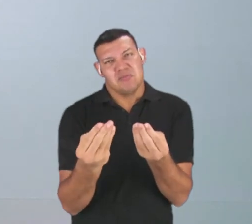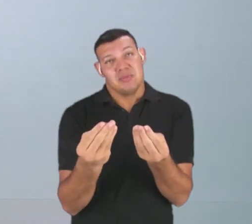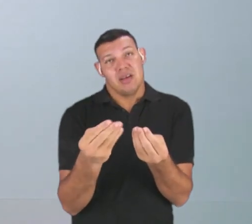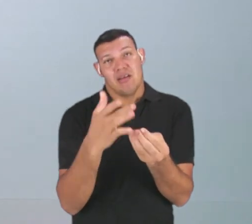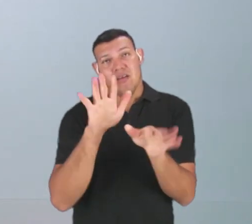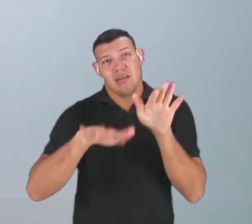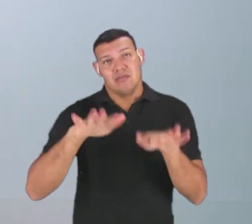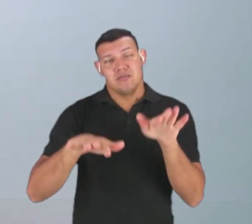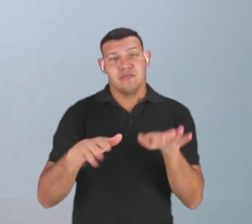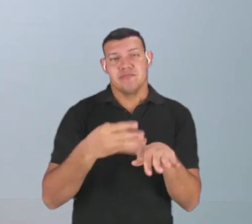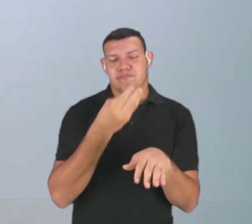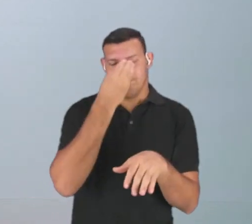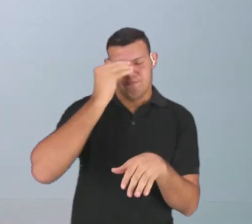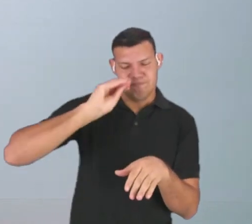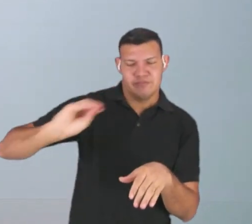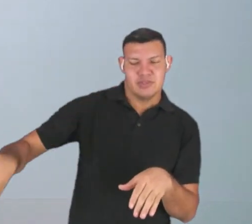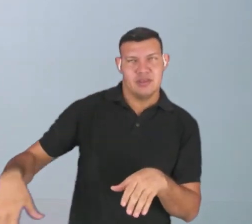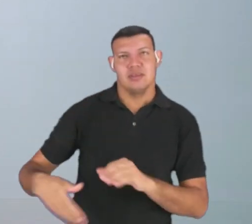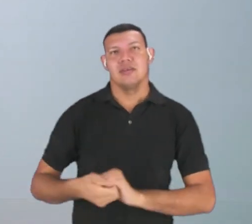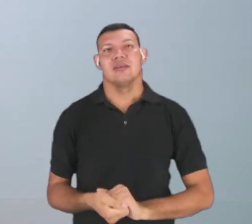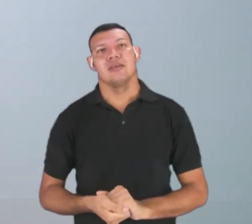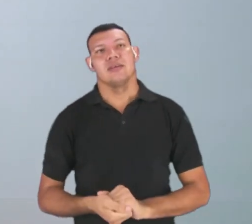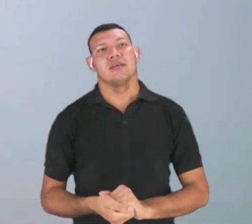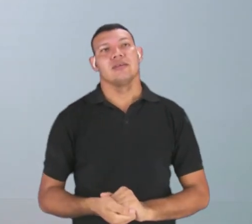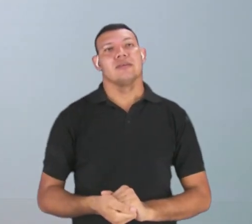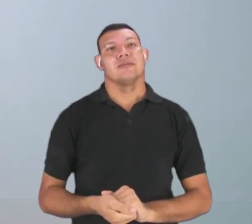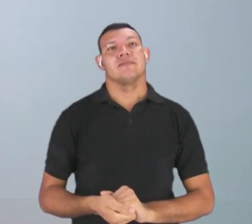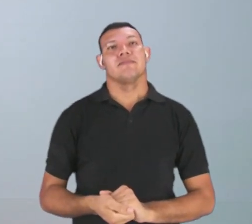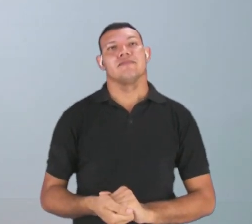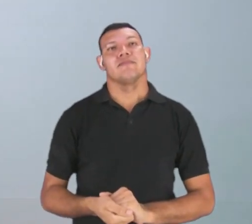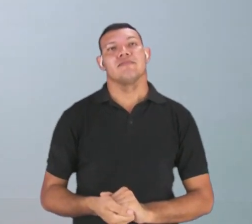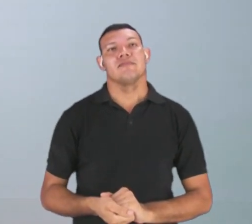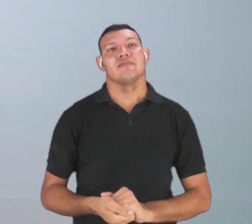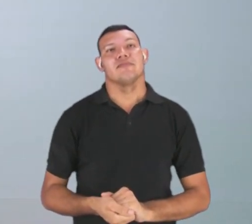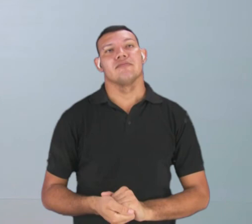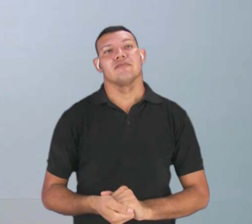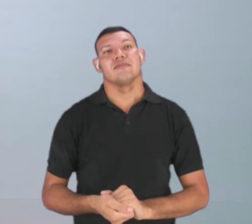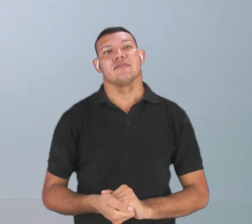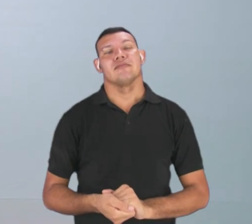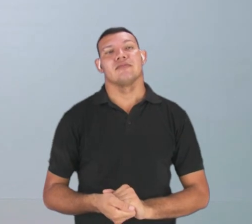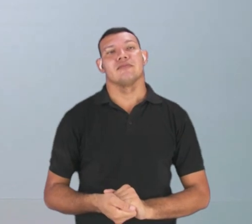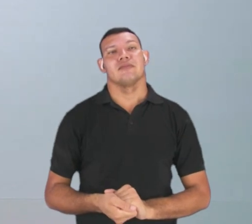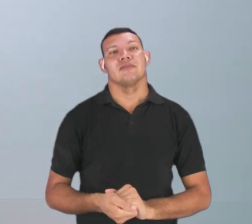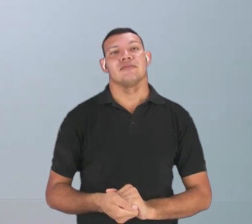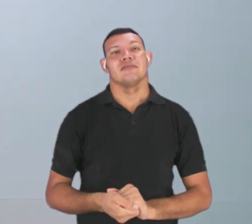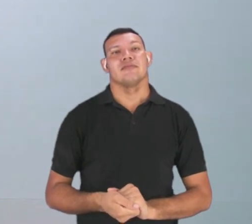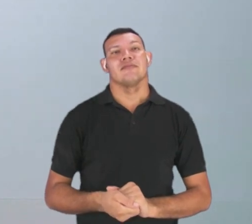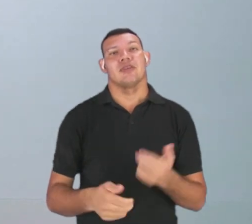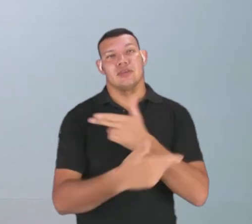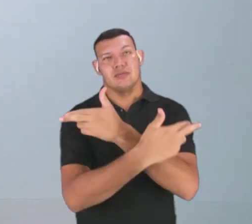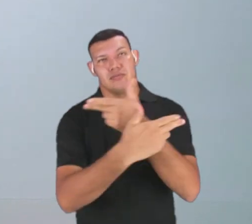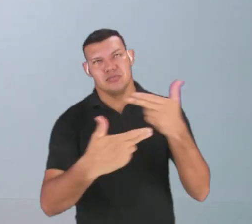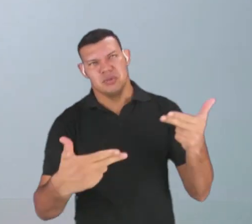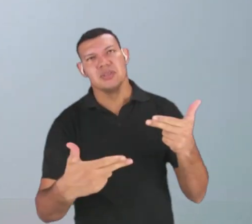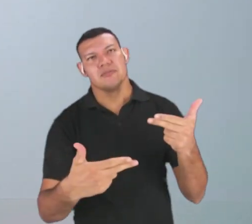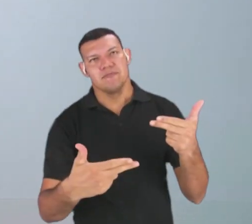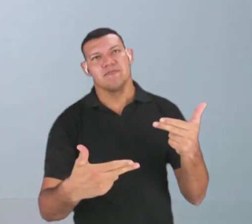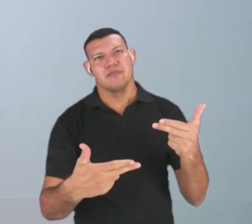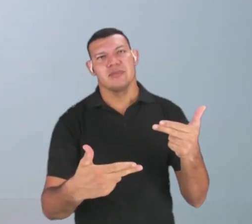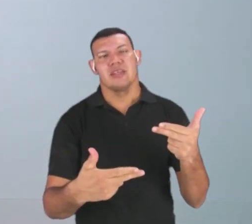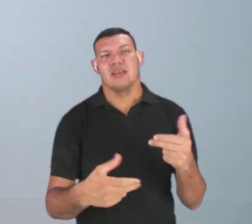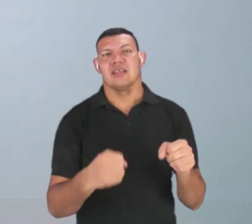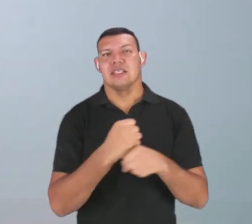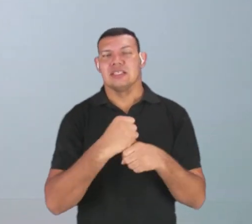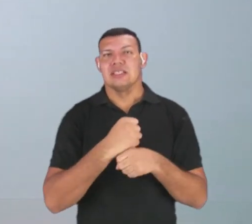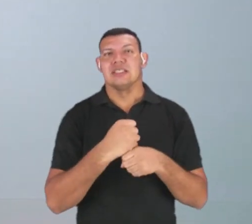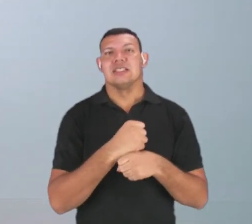Enfim, isso é tornar obsoleto. E os próprios produtos já vêm com obsolescência nele mesmo, com peças que, com determinado